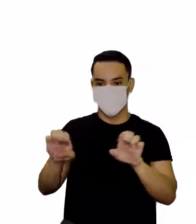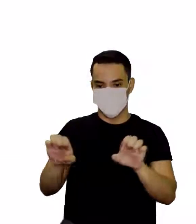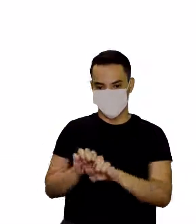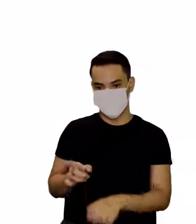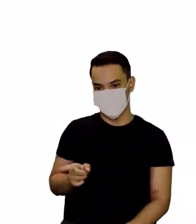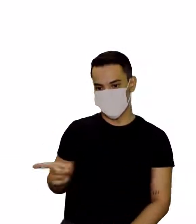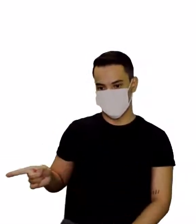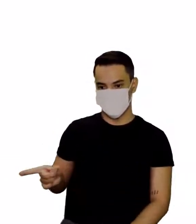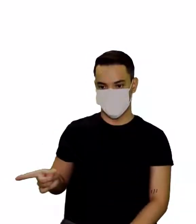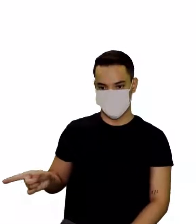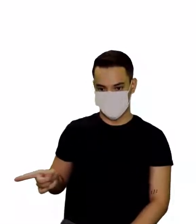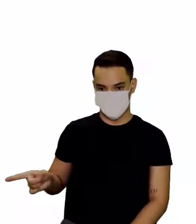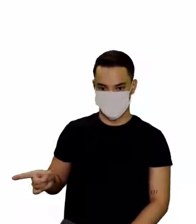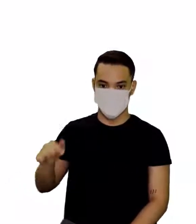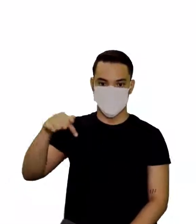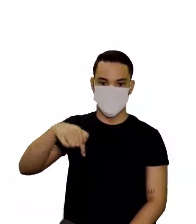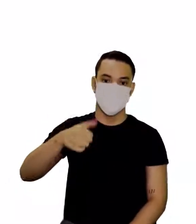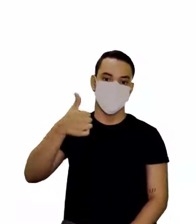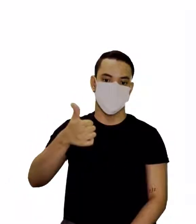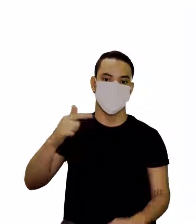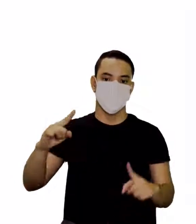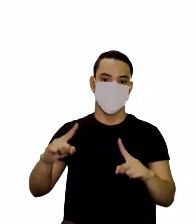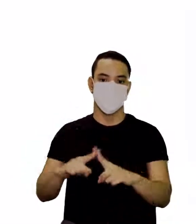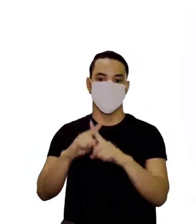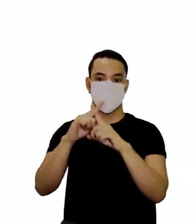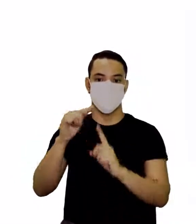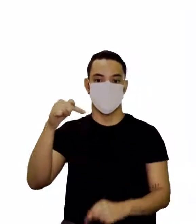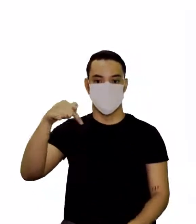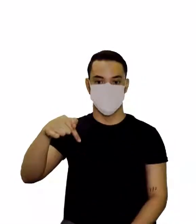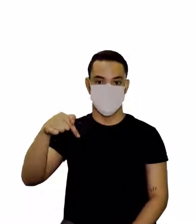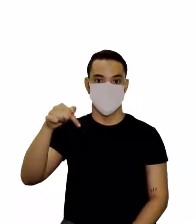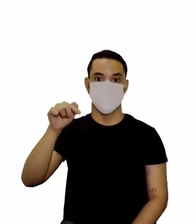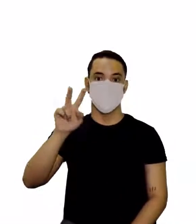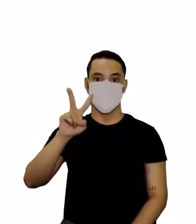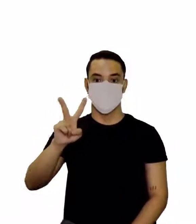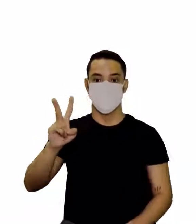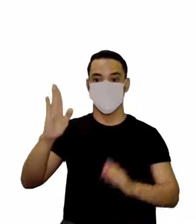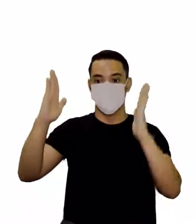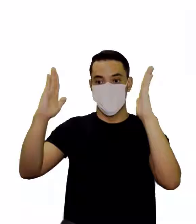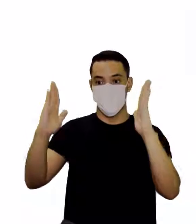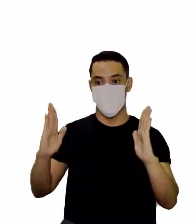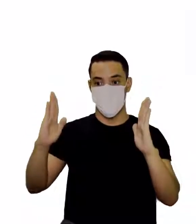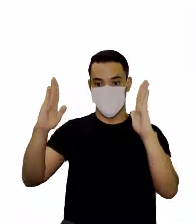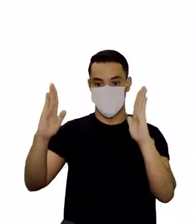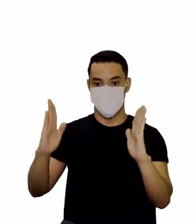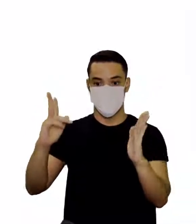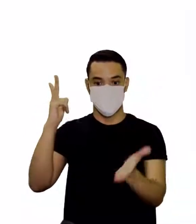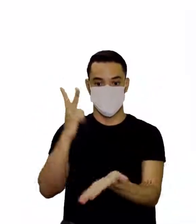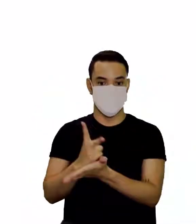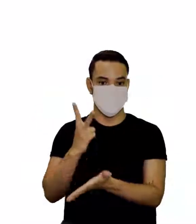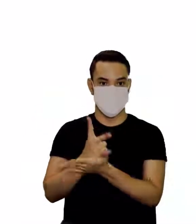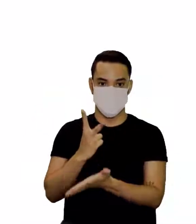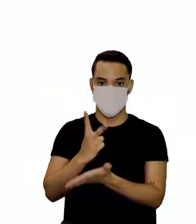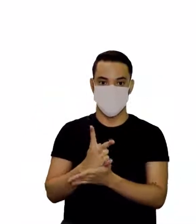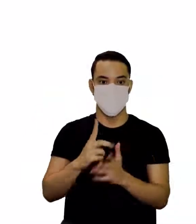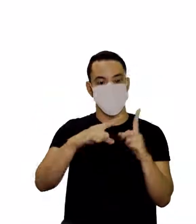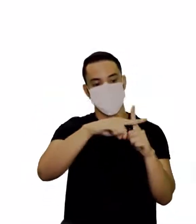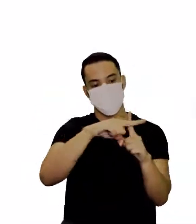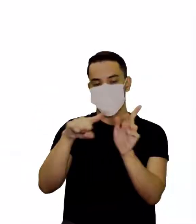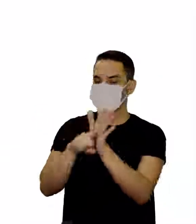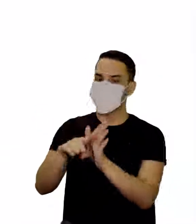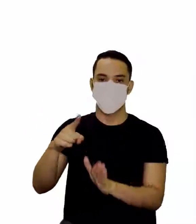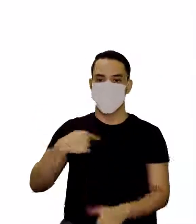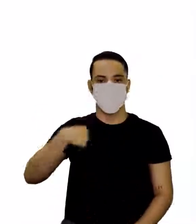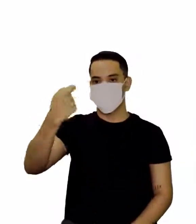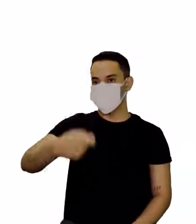né? Q1 vezes Q2, módulo, não vou usar o sinal é só para saber se se